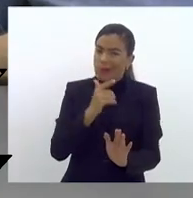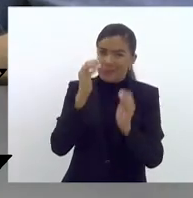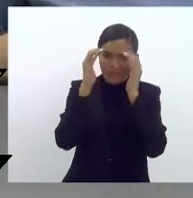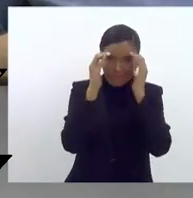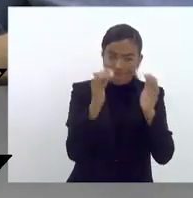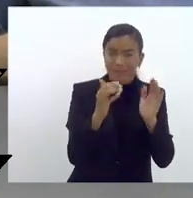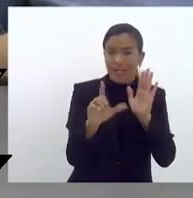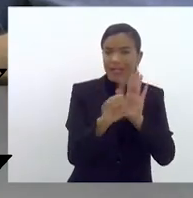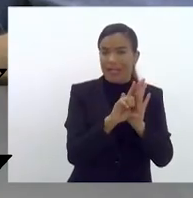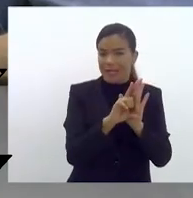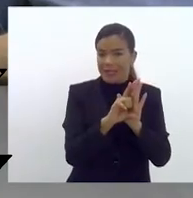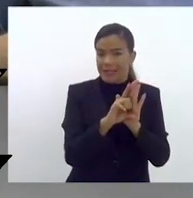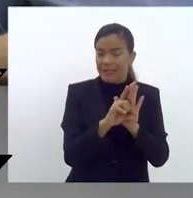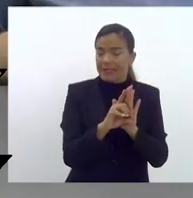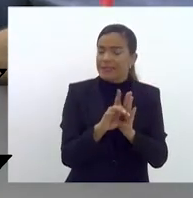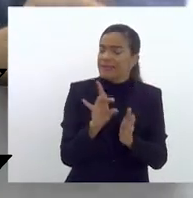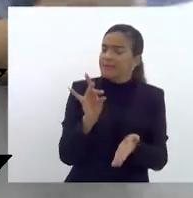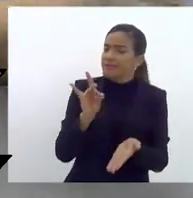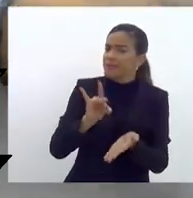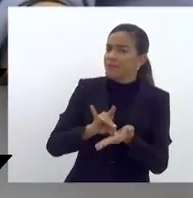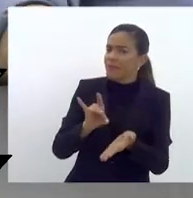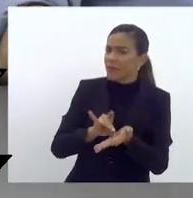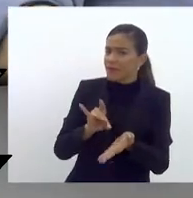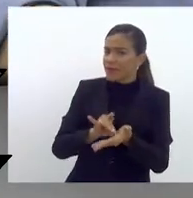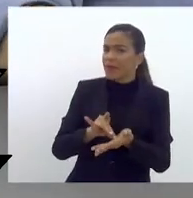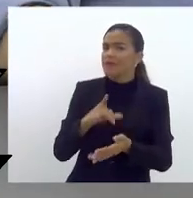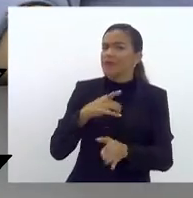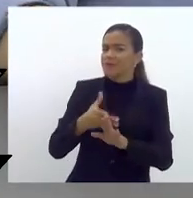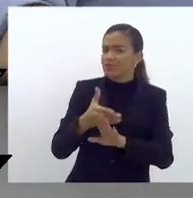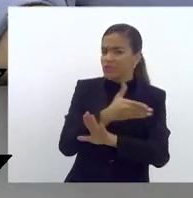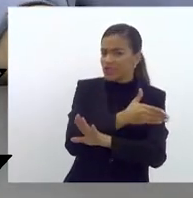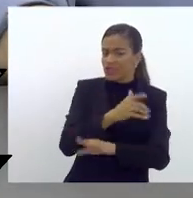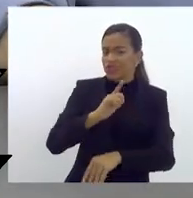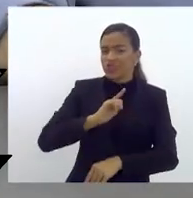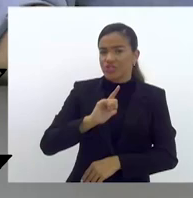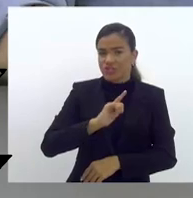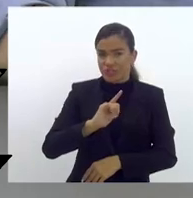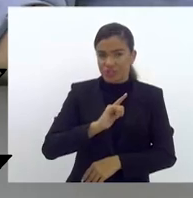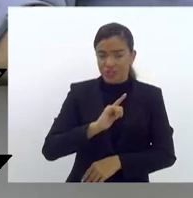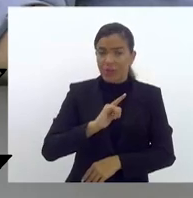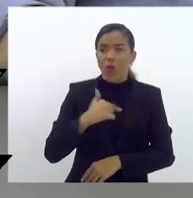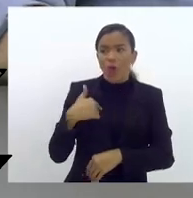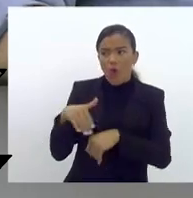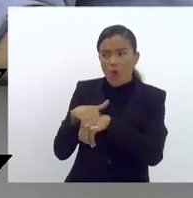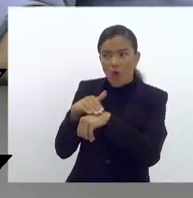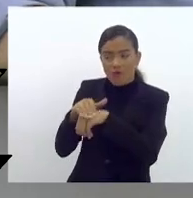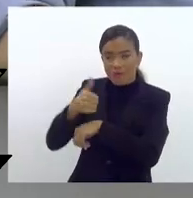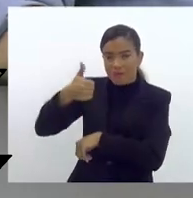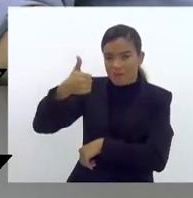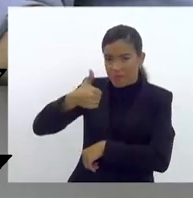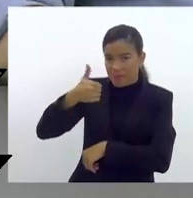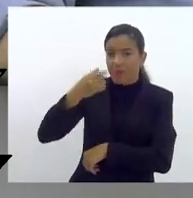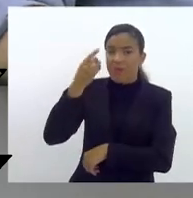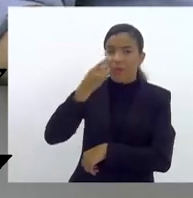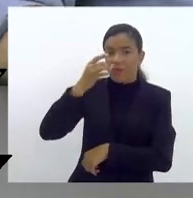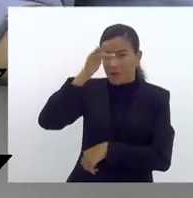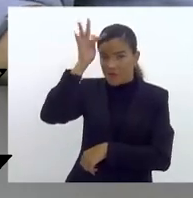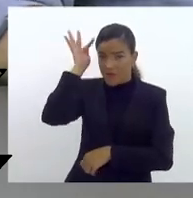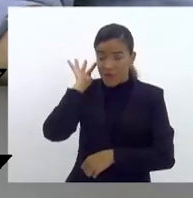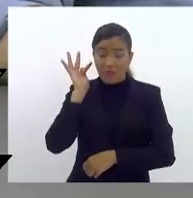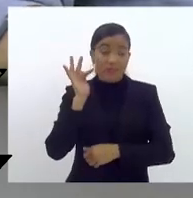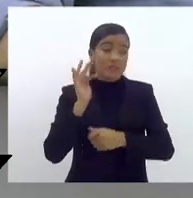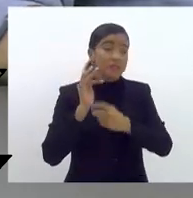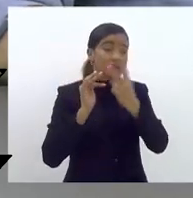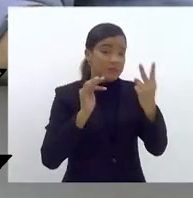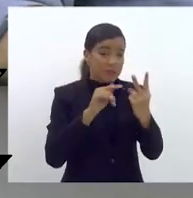lei na verdade havia também Eu até comentei isso primeiro com o deputado Fred depois com a